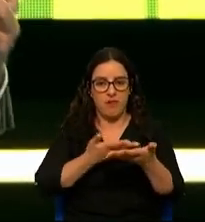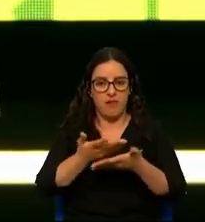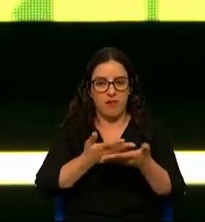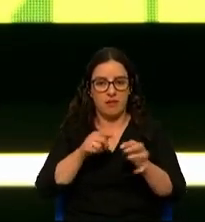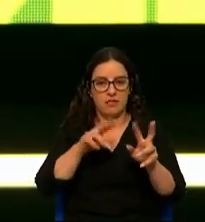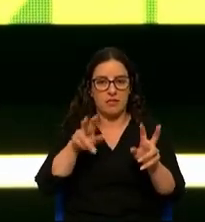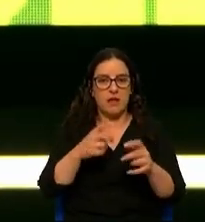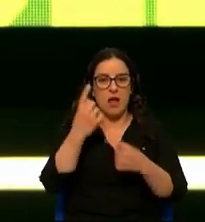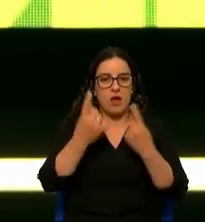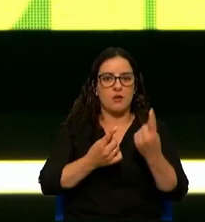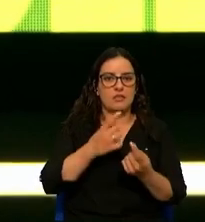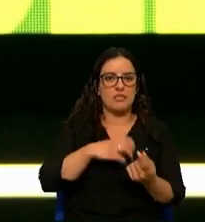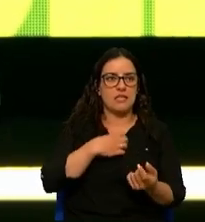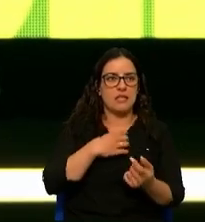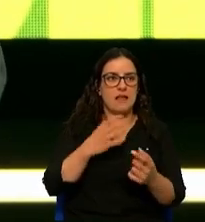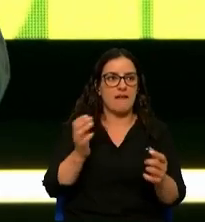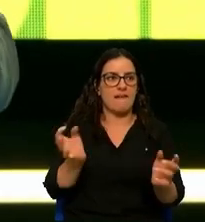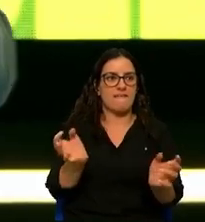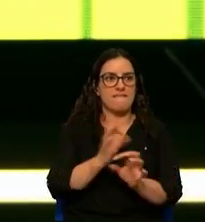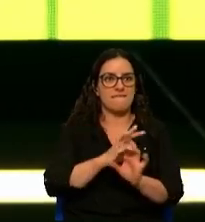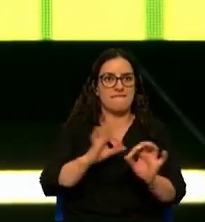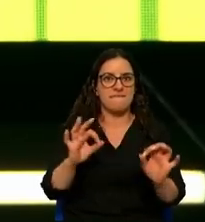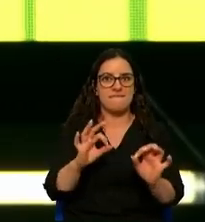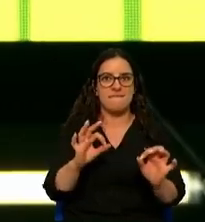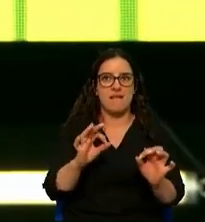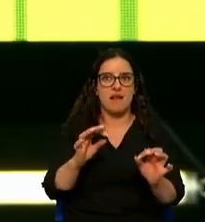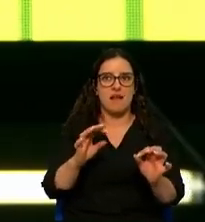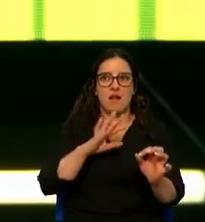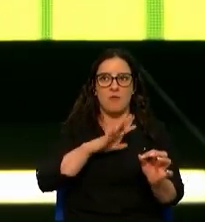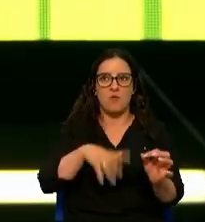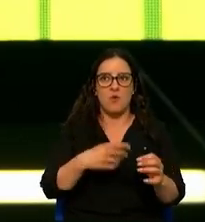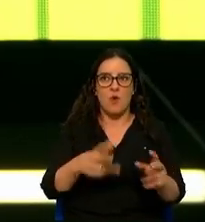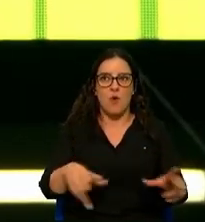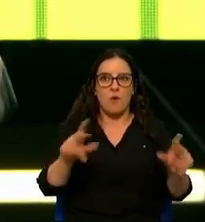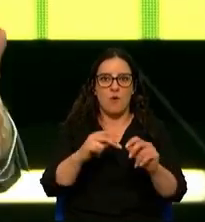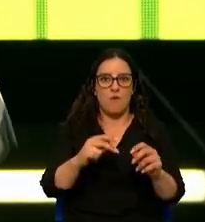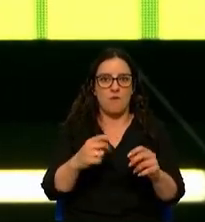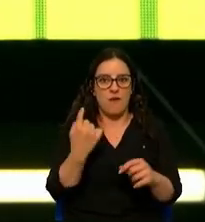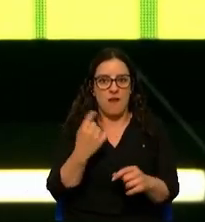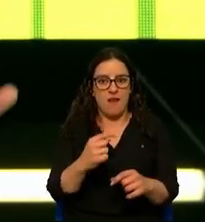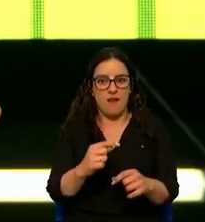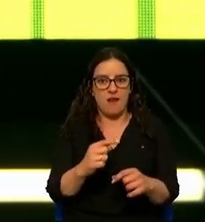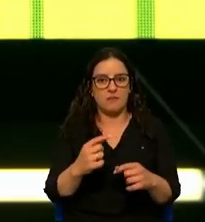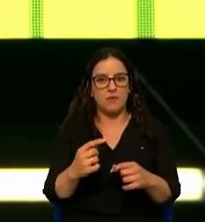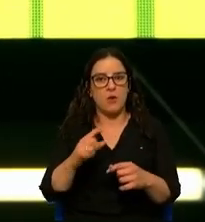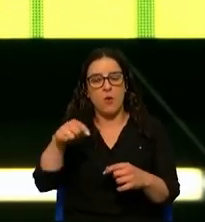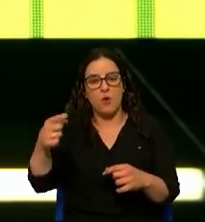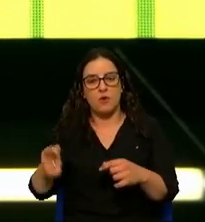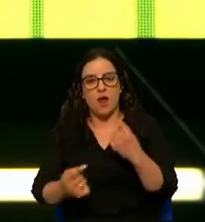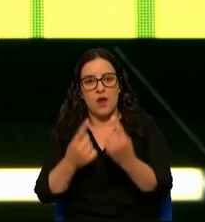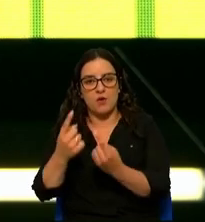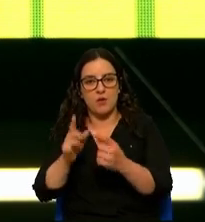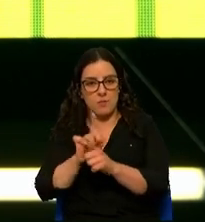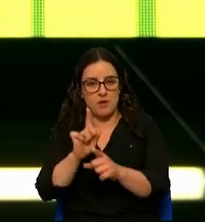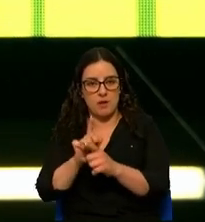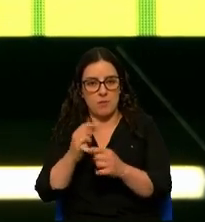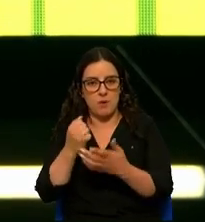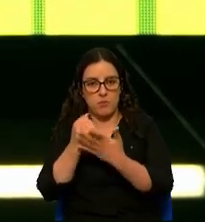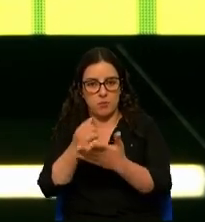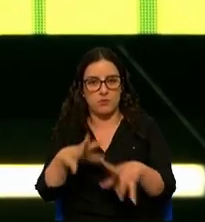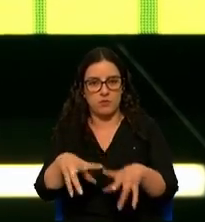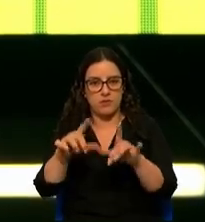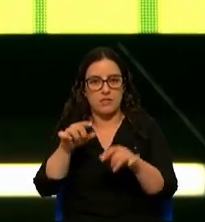maravilhas, o admirável mundo novo está mesmo aí. Para outros, até para alguns que a ajudaram a desenvolver, é um perigo se não